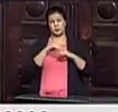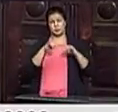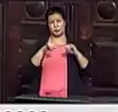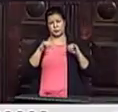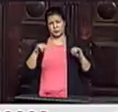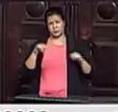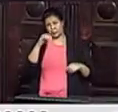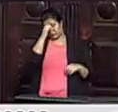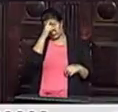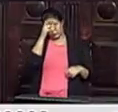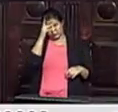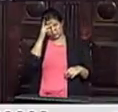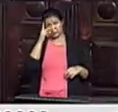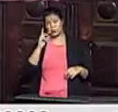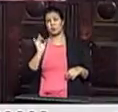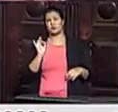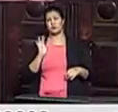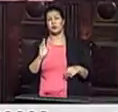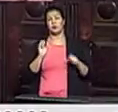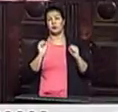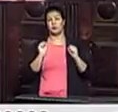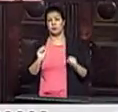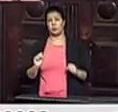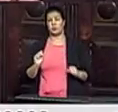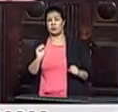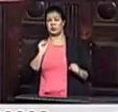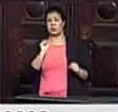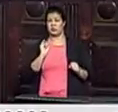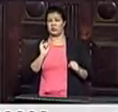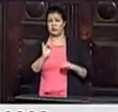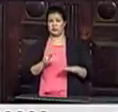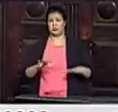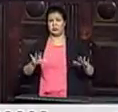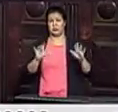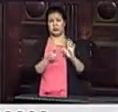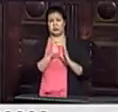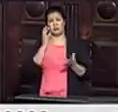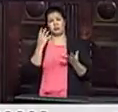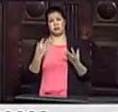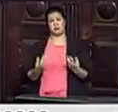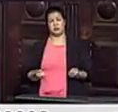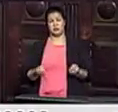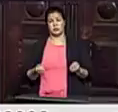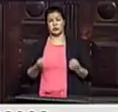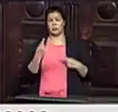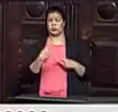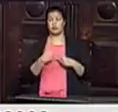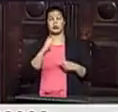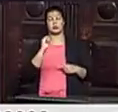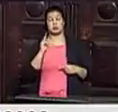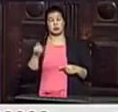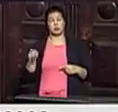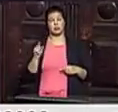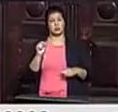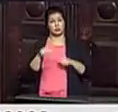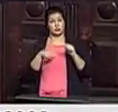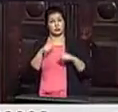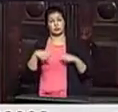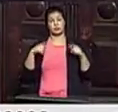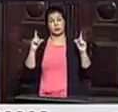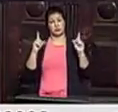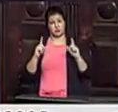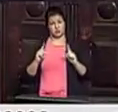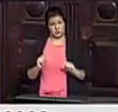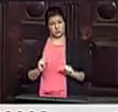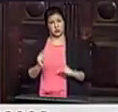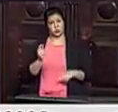só pode com lista fechada, porque se o objeto do financiamento público é reduzir